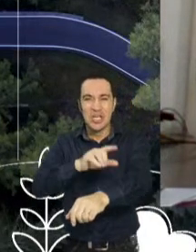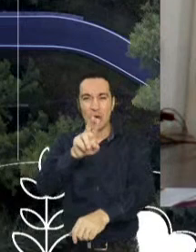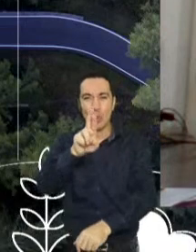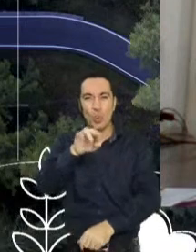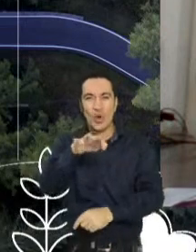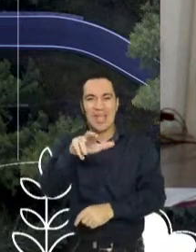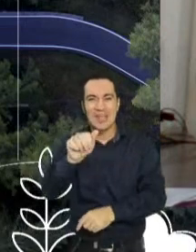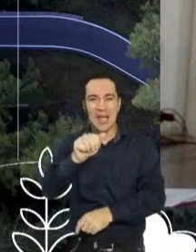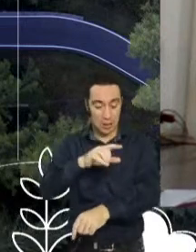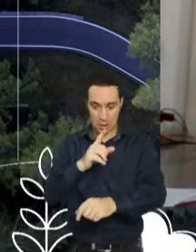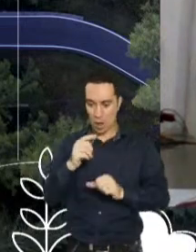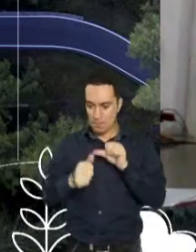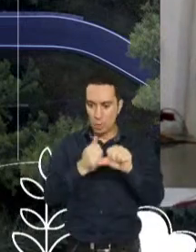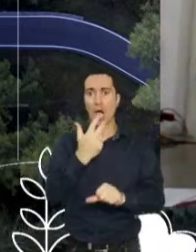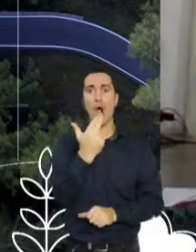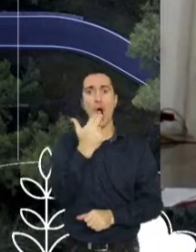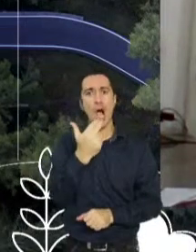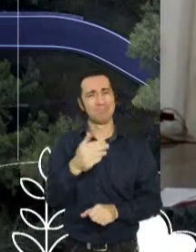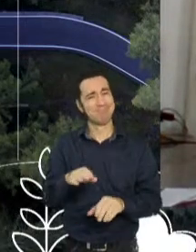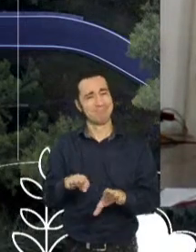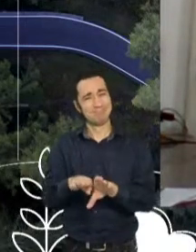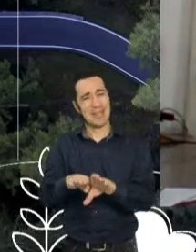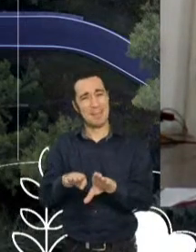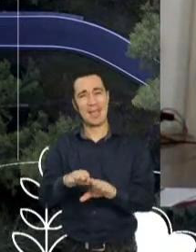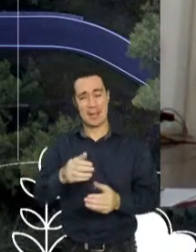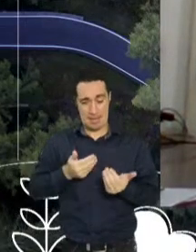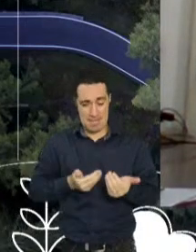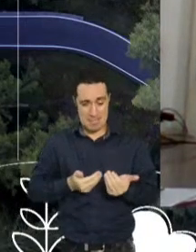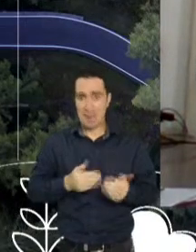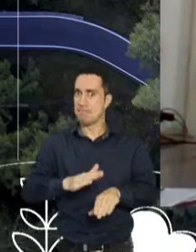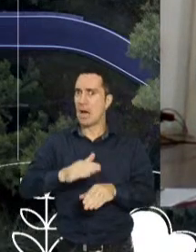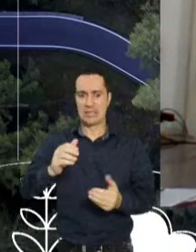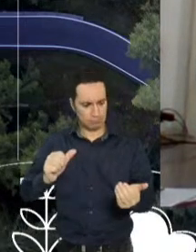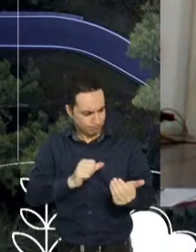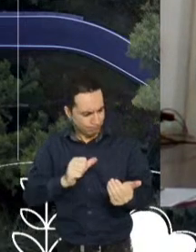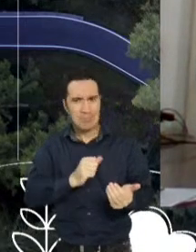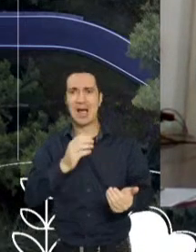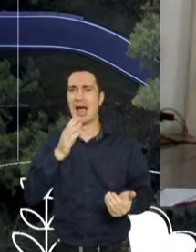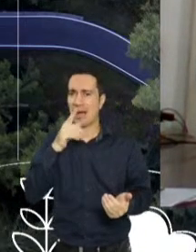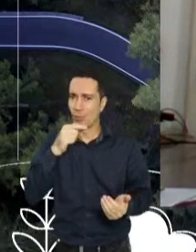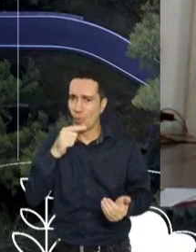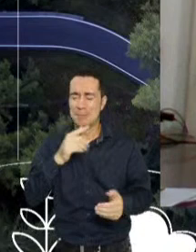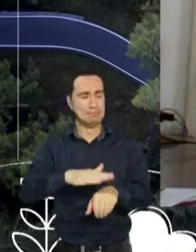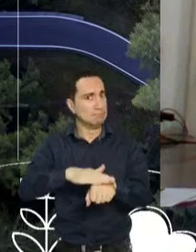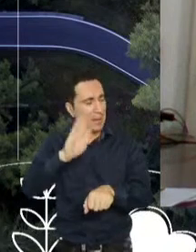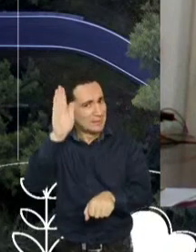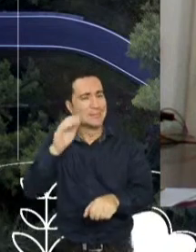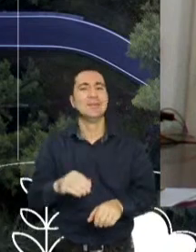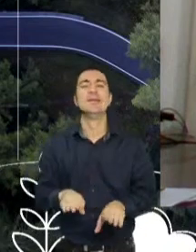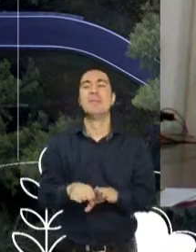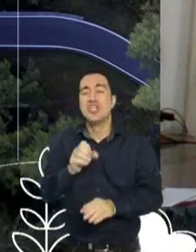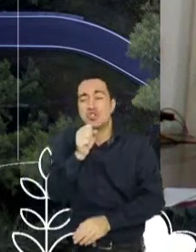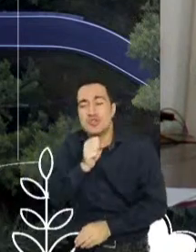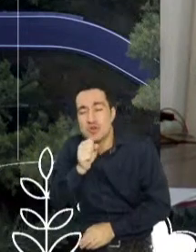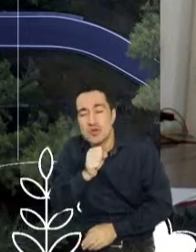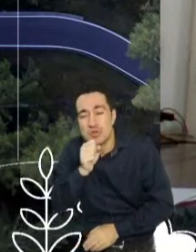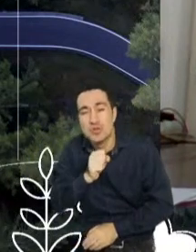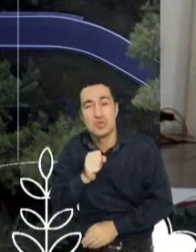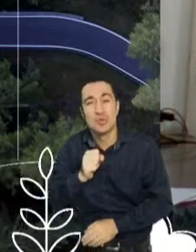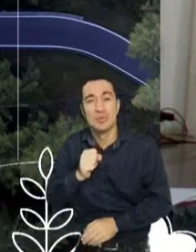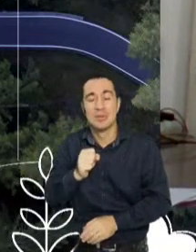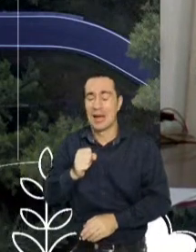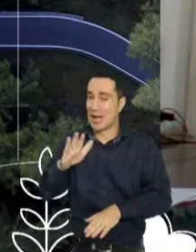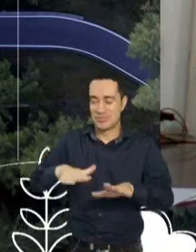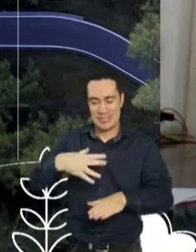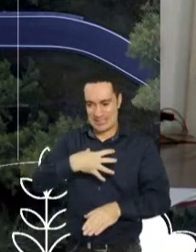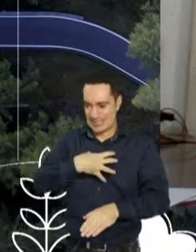principalmente em bebês, que tem que ser ofertada água para eles, não conseguem beber sozinhos, e idosos que podem não ter a